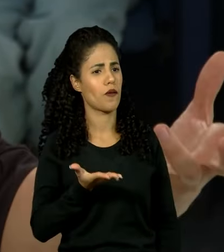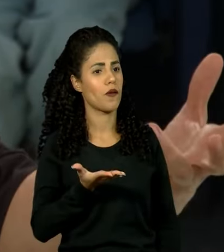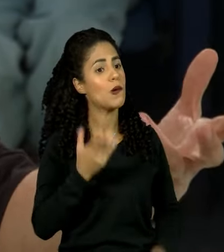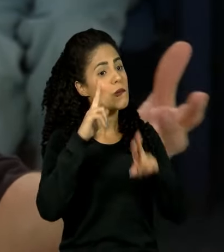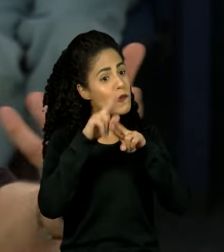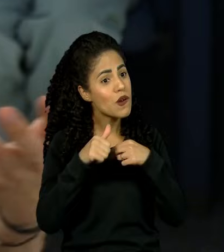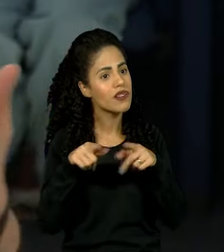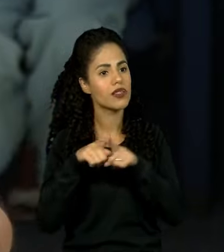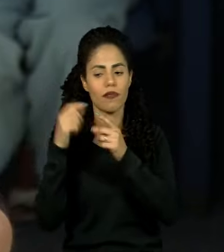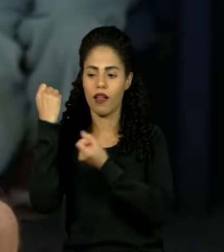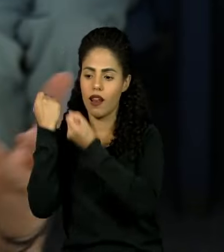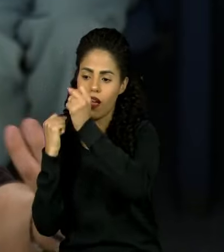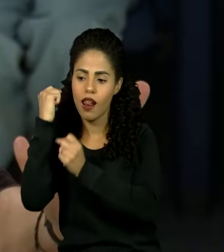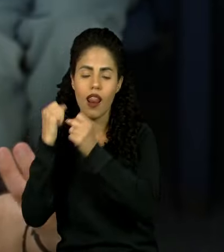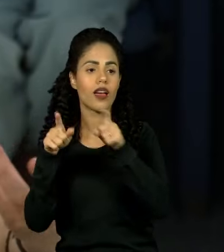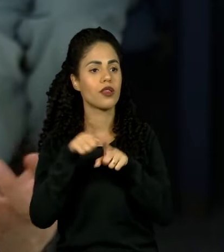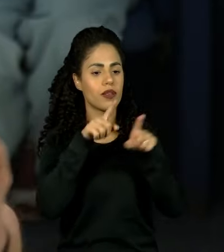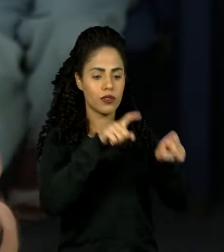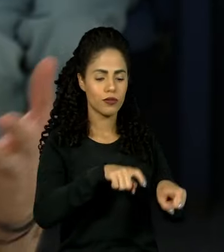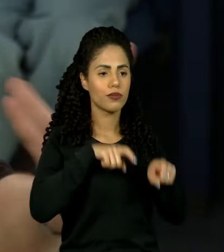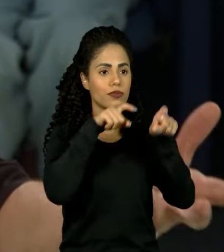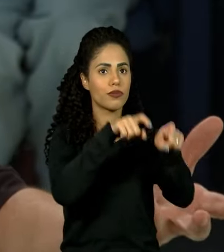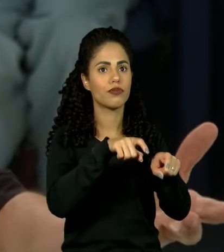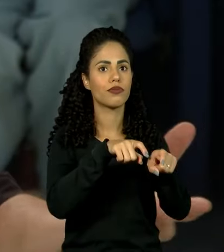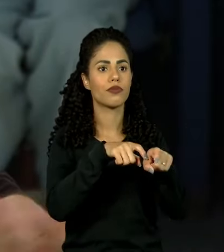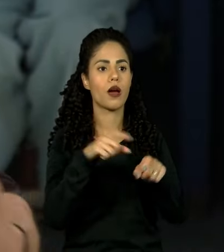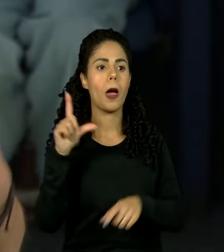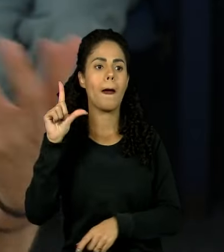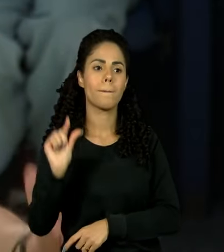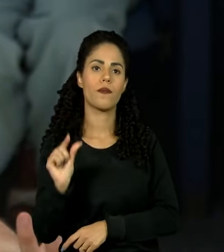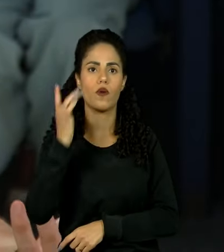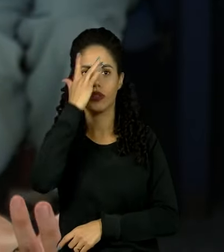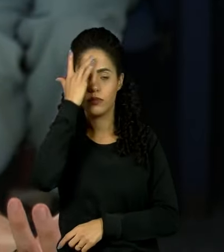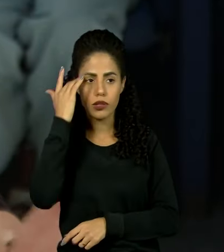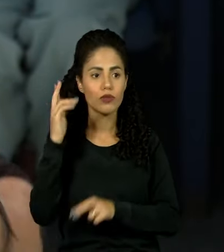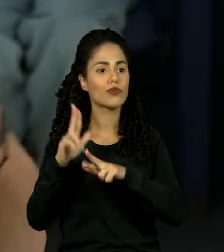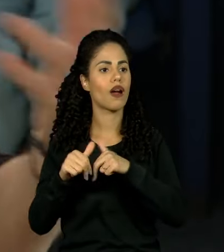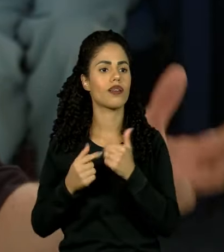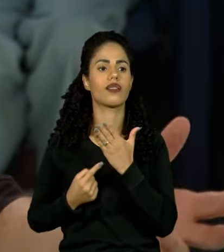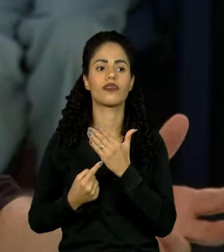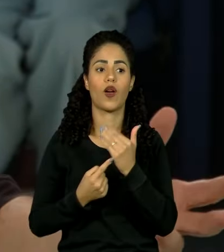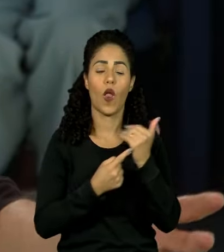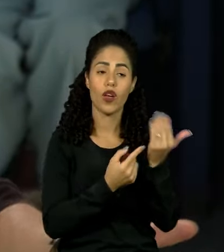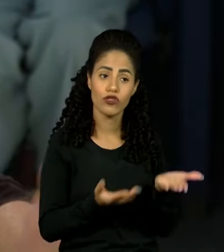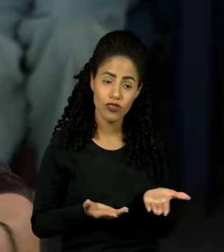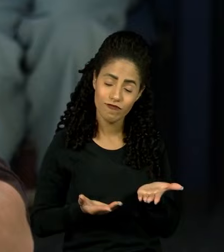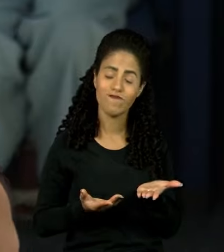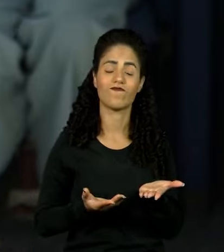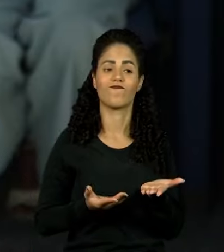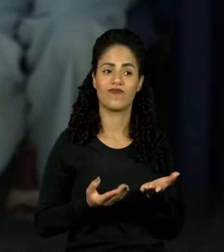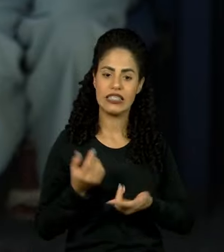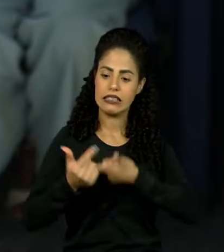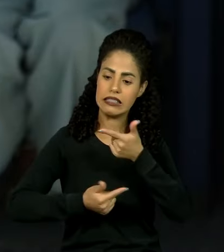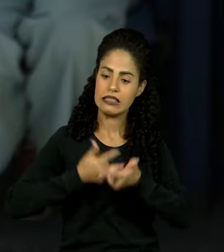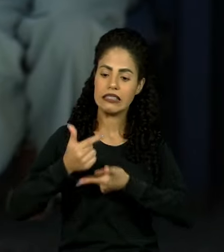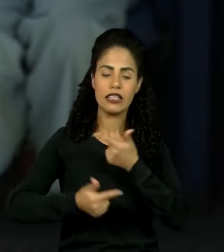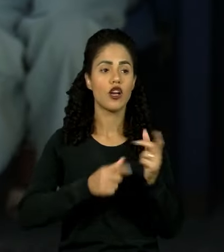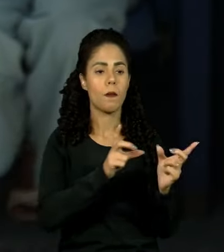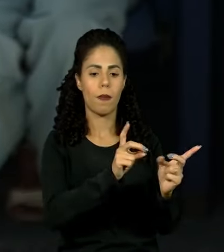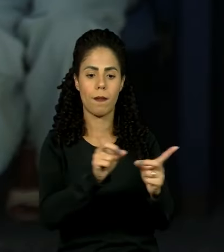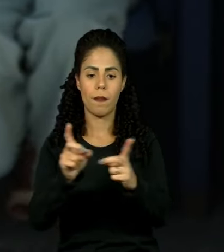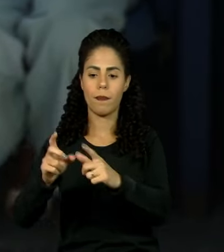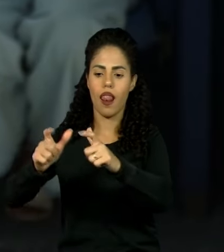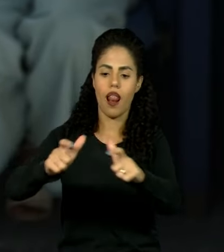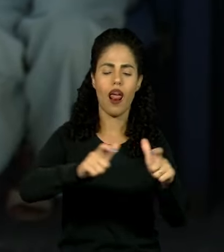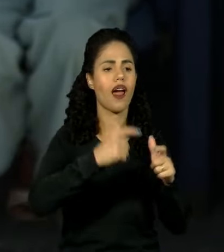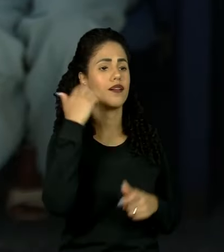até o setor industrial e o setor da Agricultura empregam menos gente pela tecnologia os serviços né e o comércio é que empregam mais gente eu